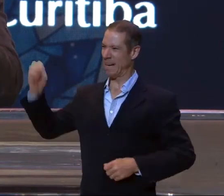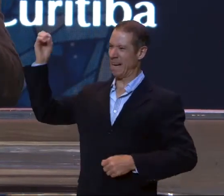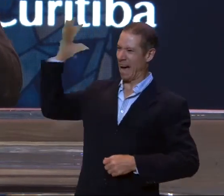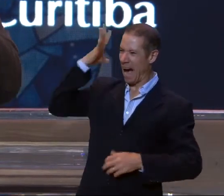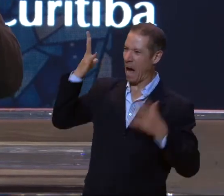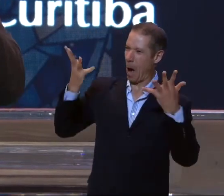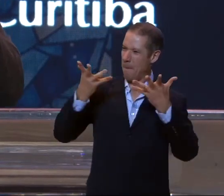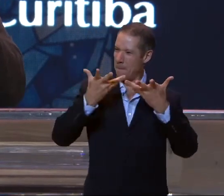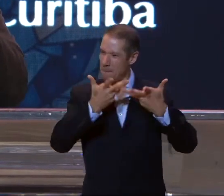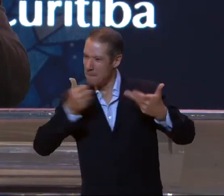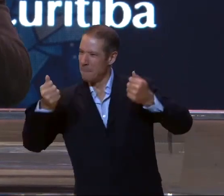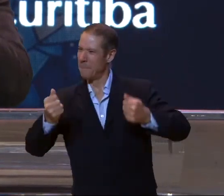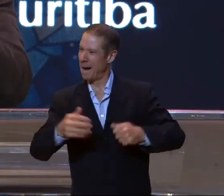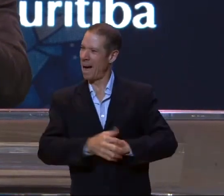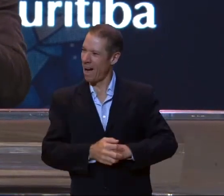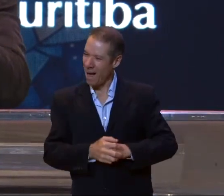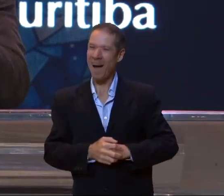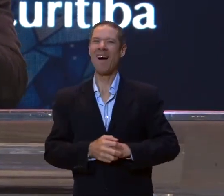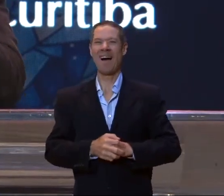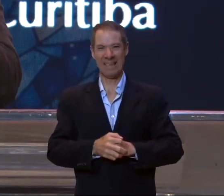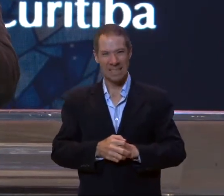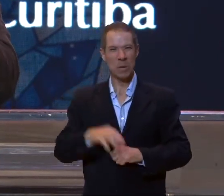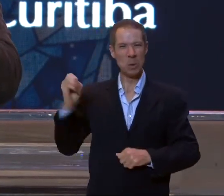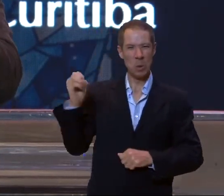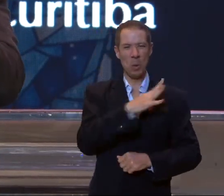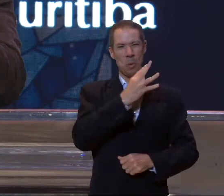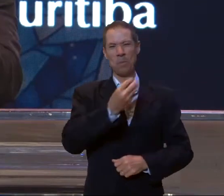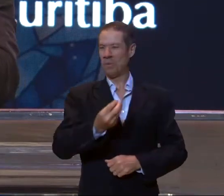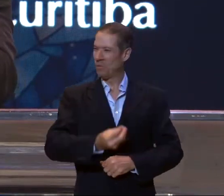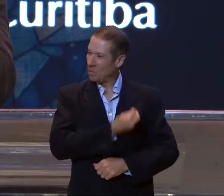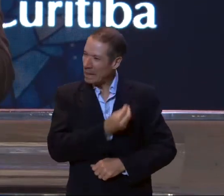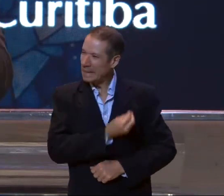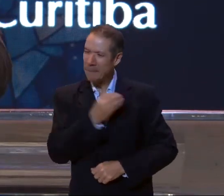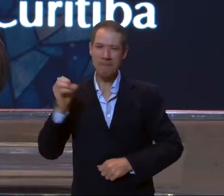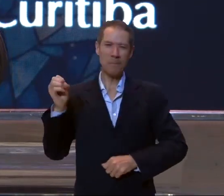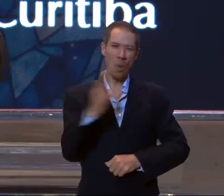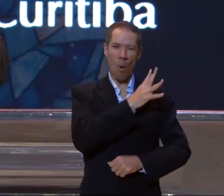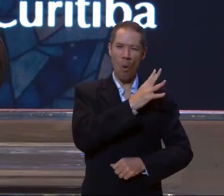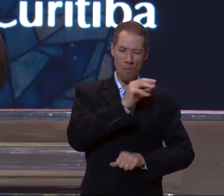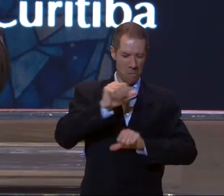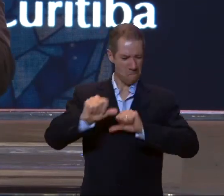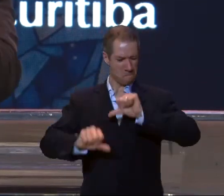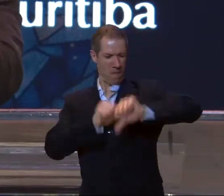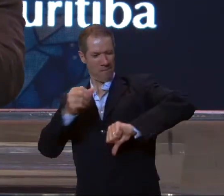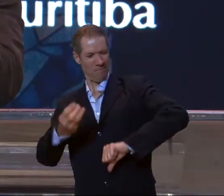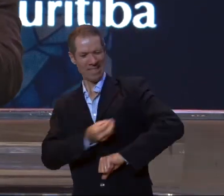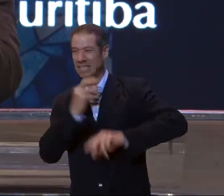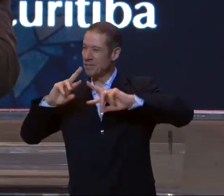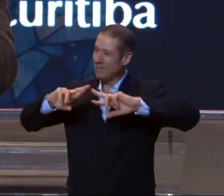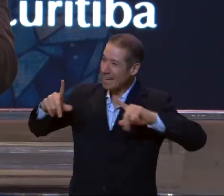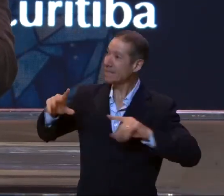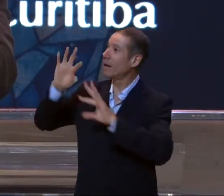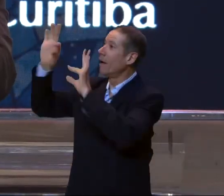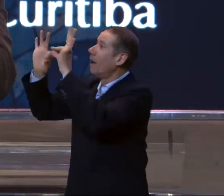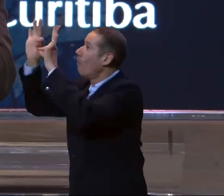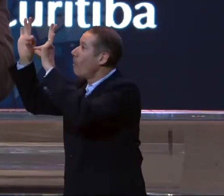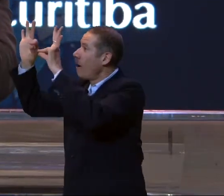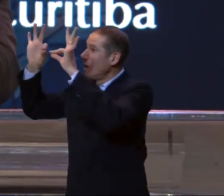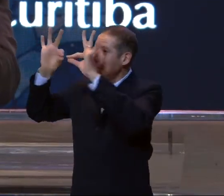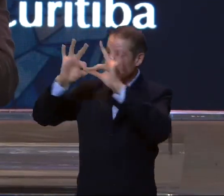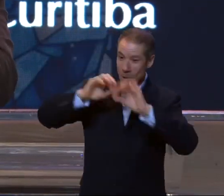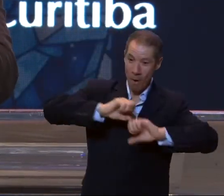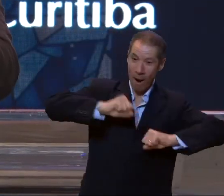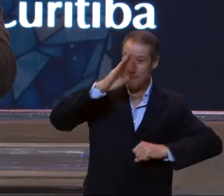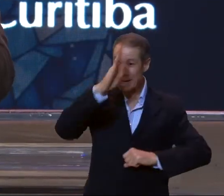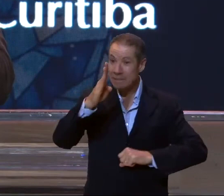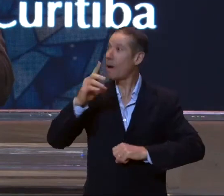graça maravilhosa. Uma nova vida, uma nova condição de vida. Esse presente maior